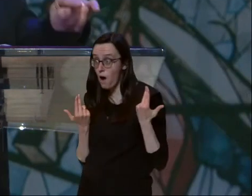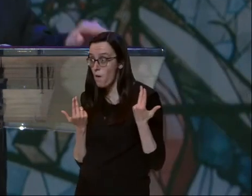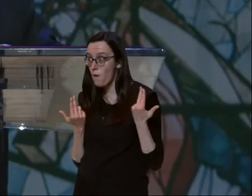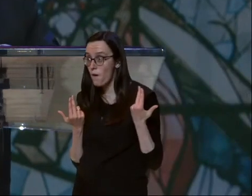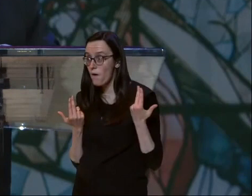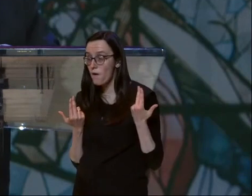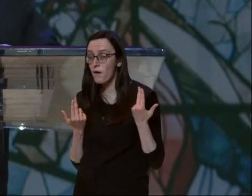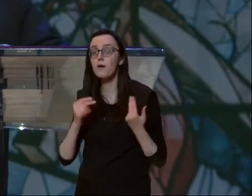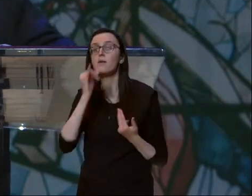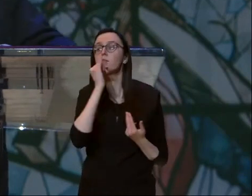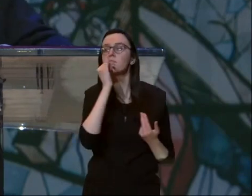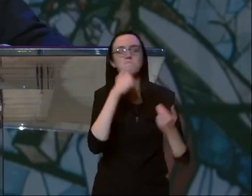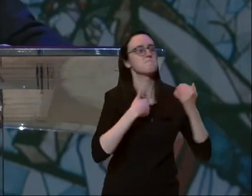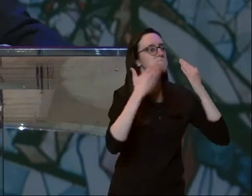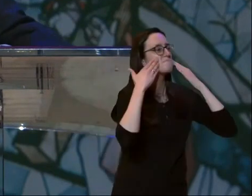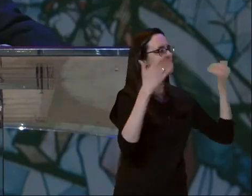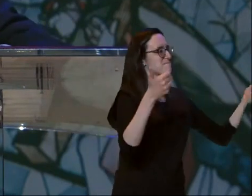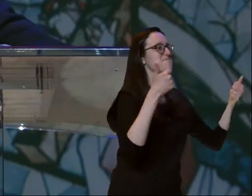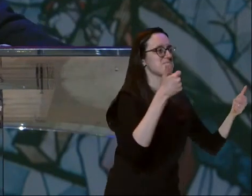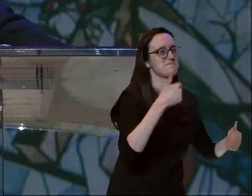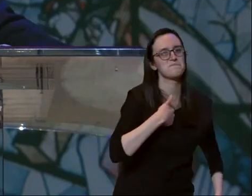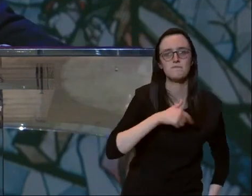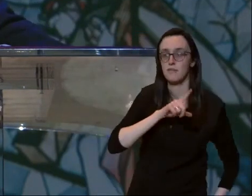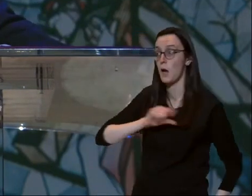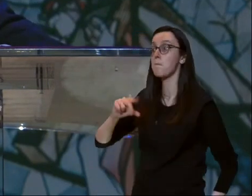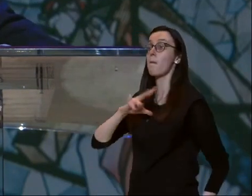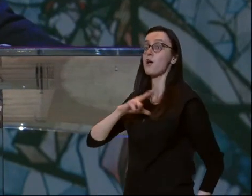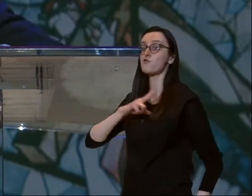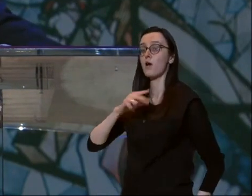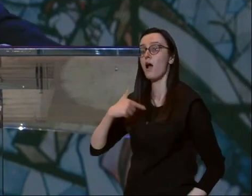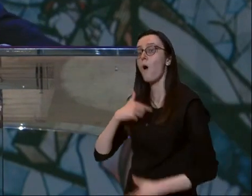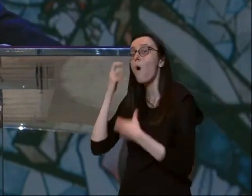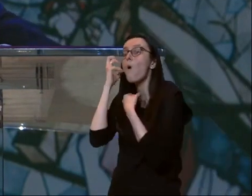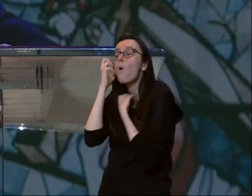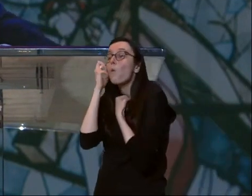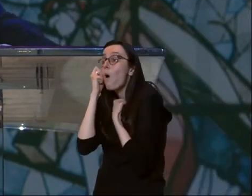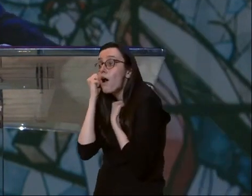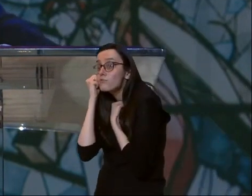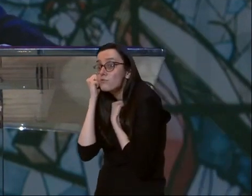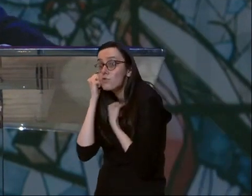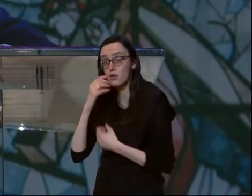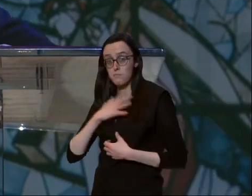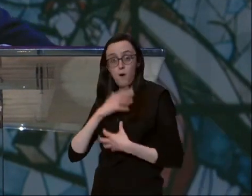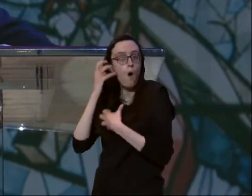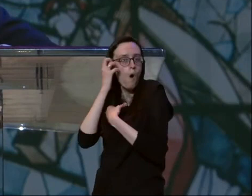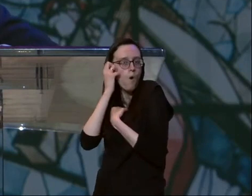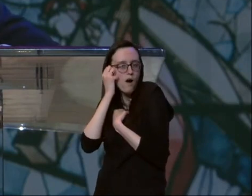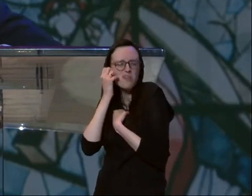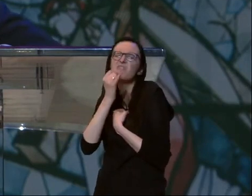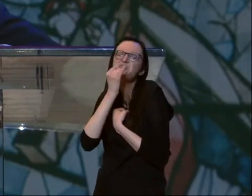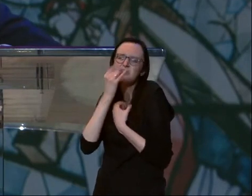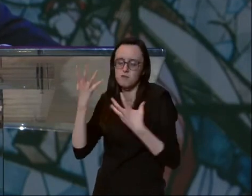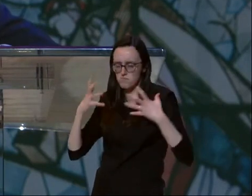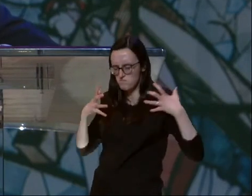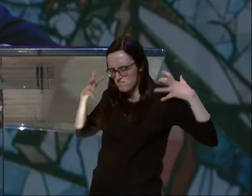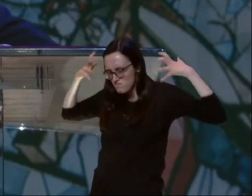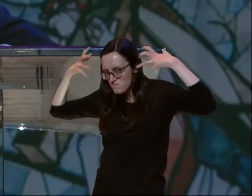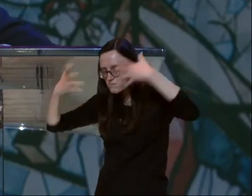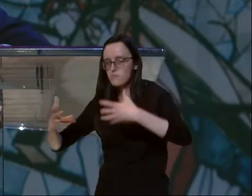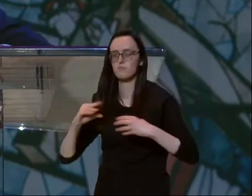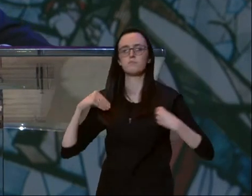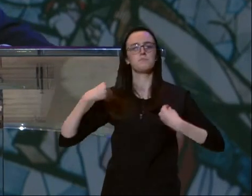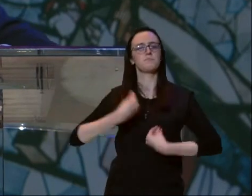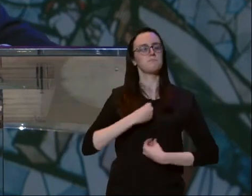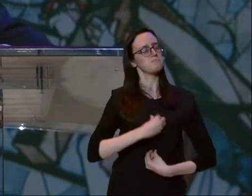Lá no meu quarto, sozinho, quando eu tiro a farda, a roupa, o terno